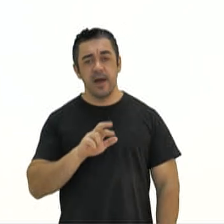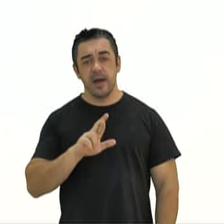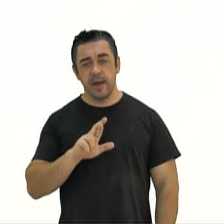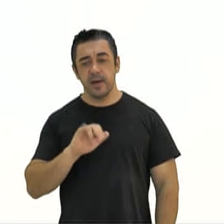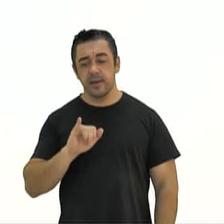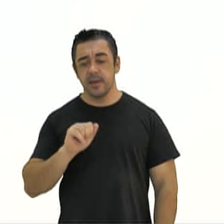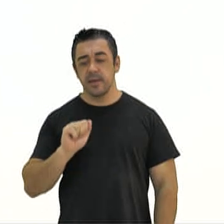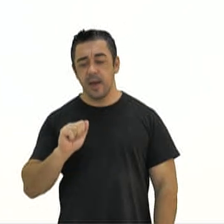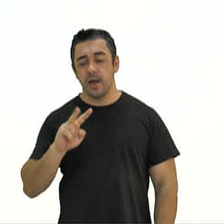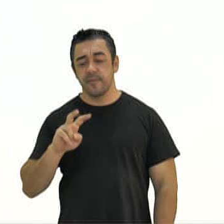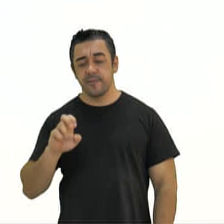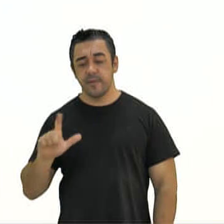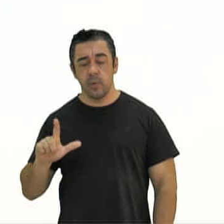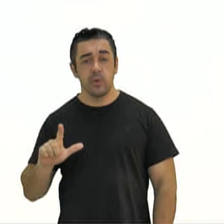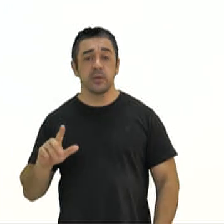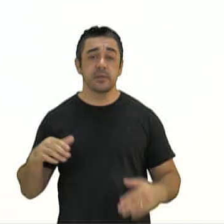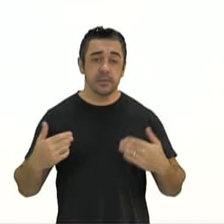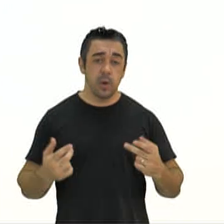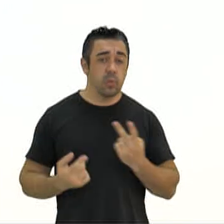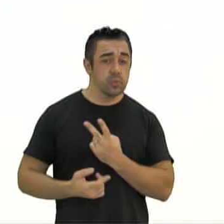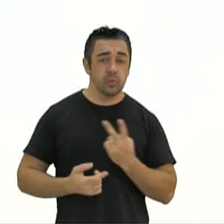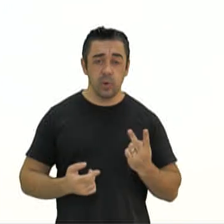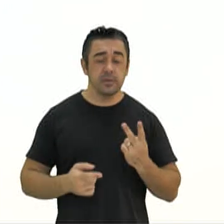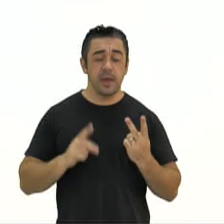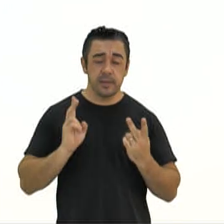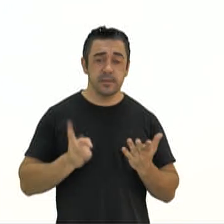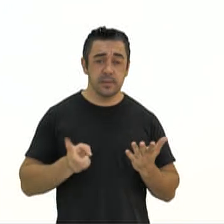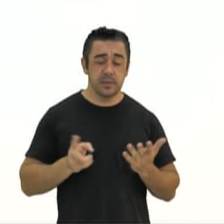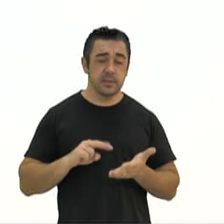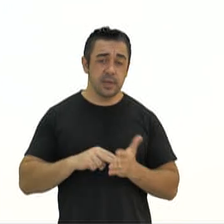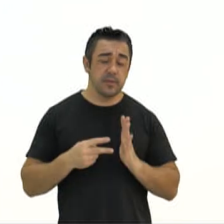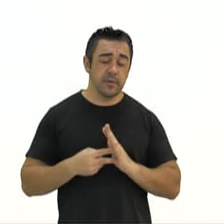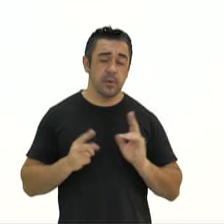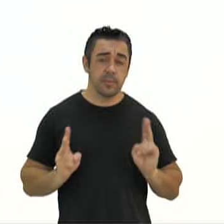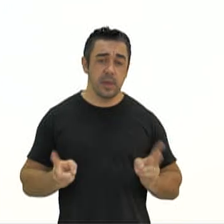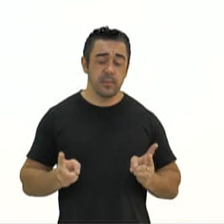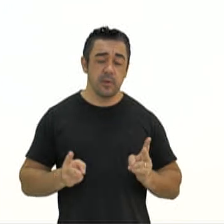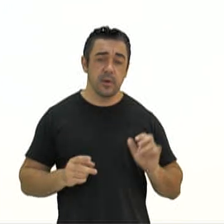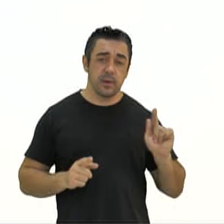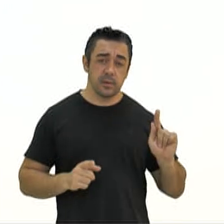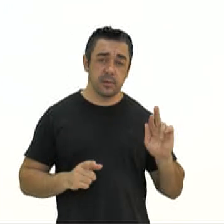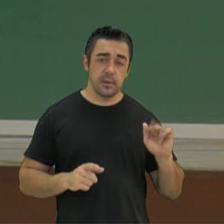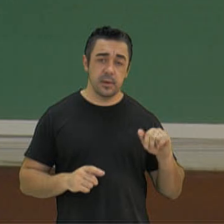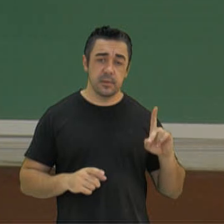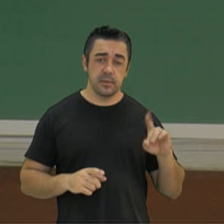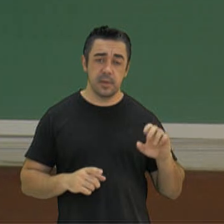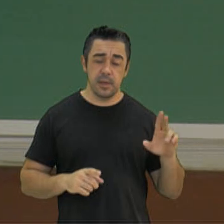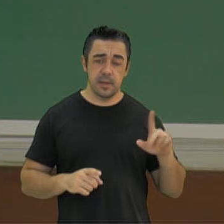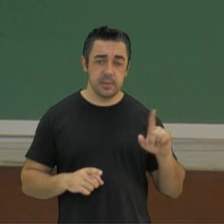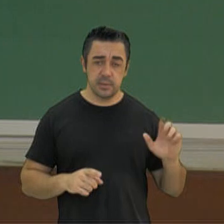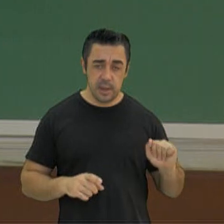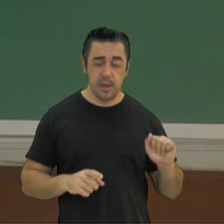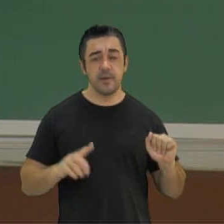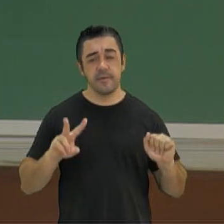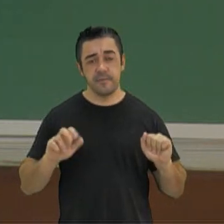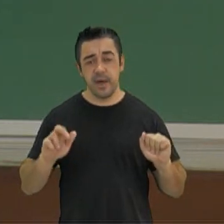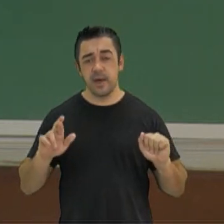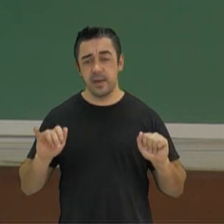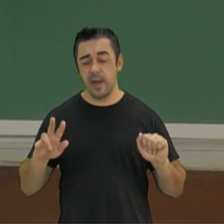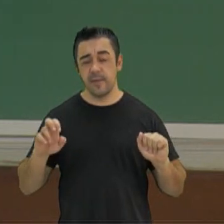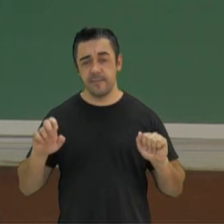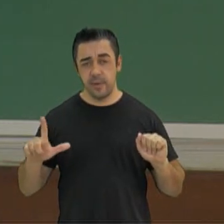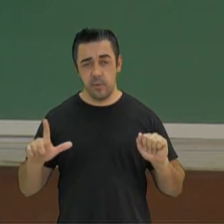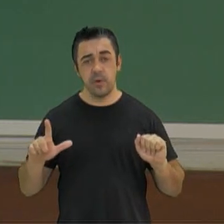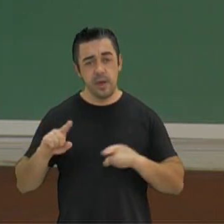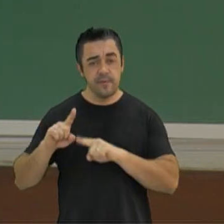e grandeza é a mesma coisa, tá? São coisas que variam uma em função da outra, ok?